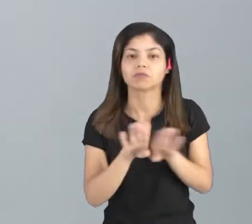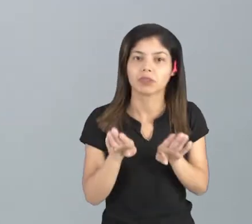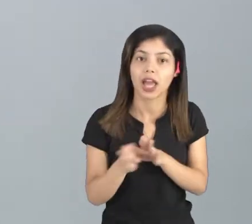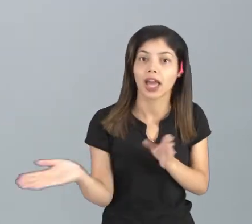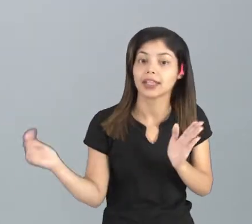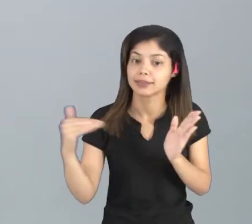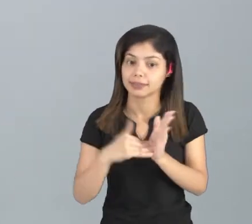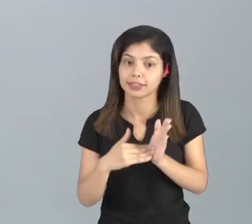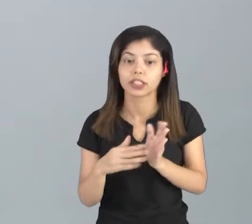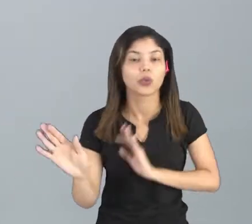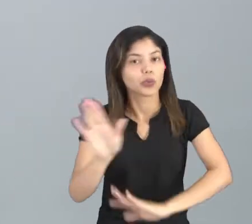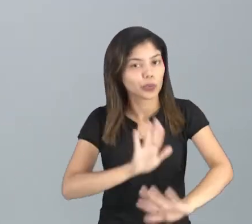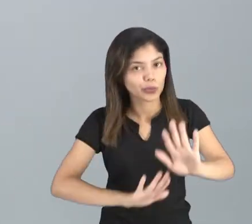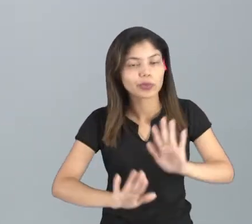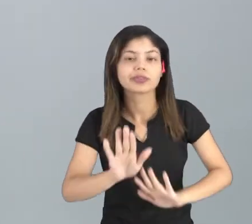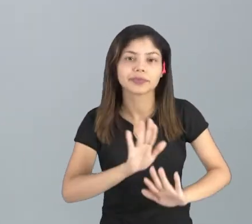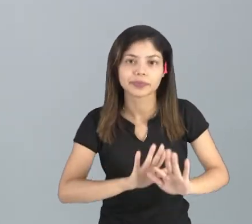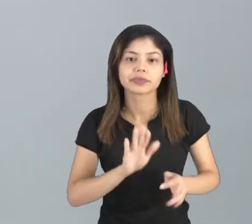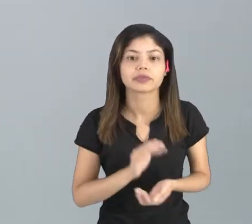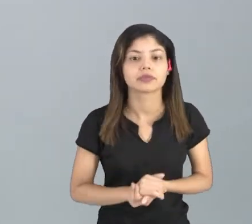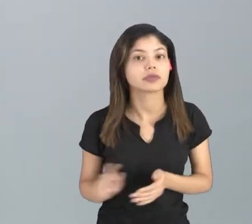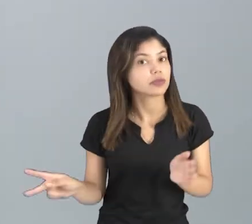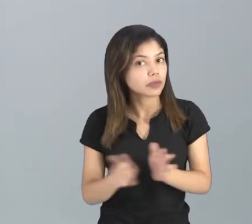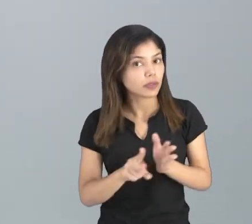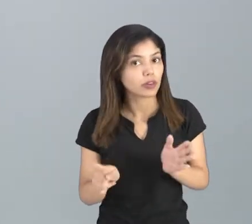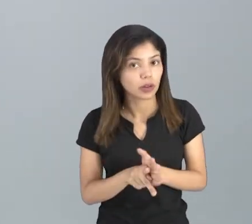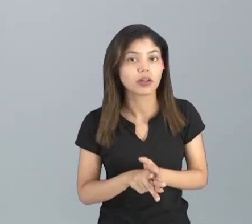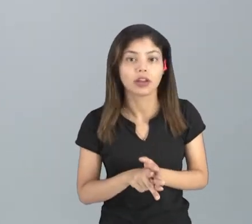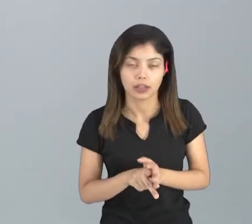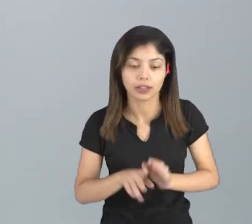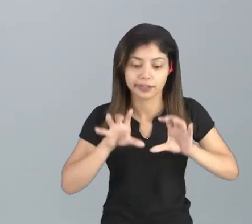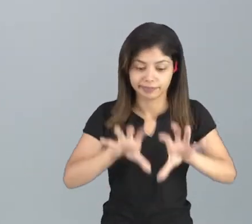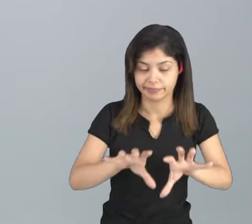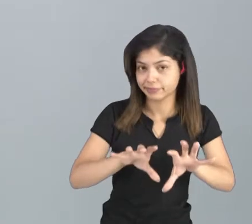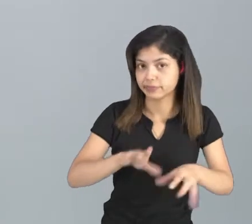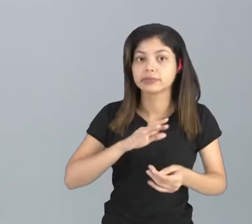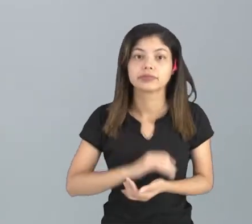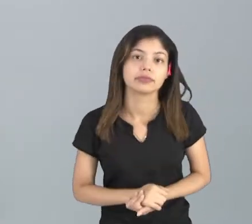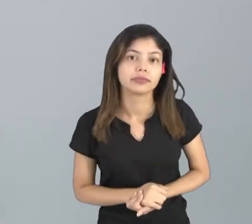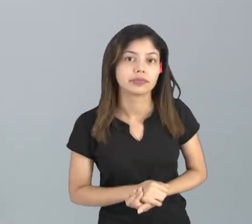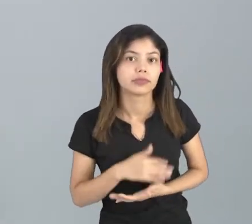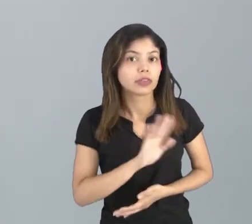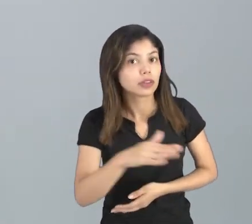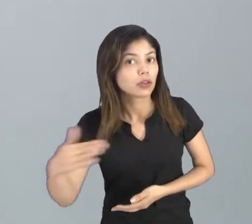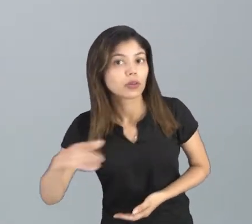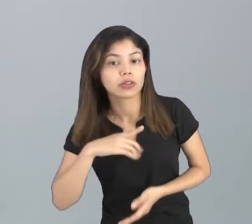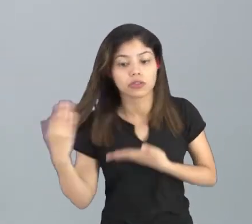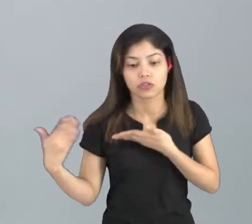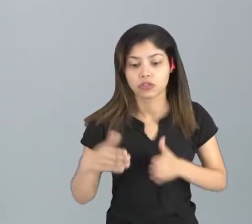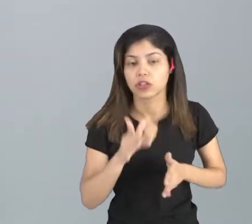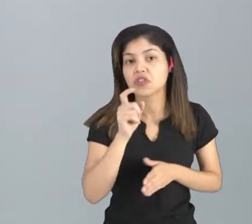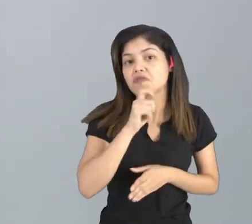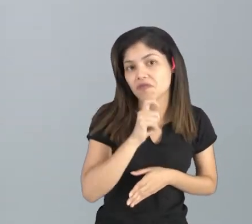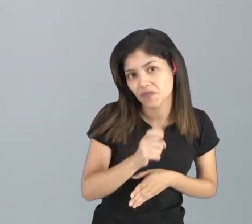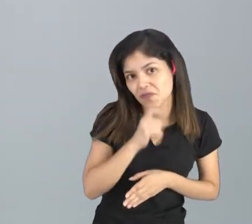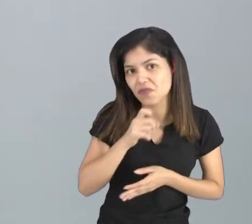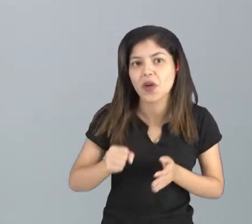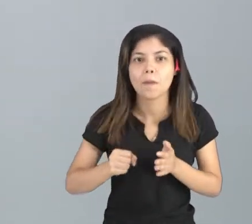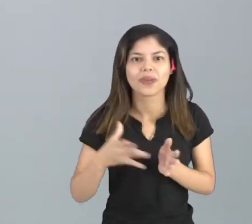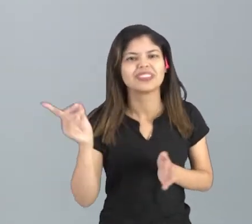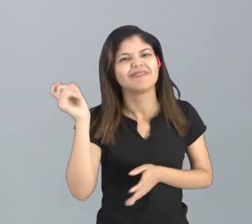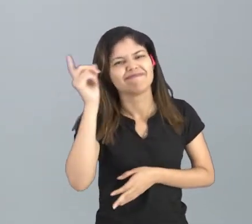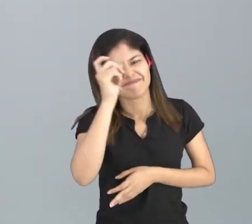que seja consertado o problema. No interior é muito comum esse tipo de situação. Então, quando chega o inverno, é muito